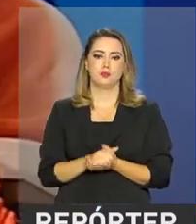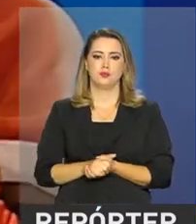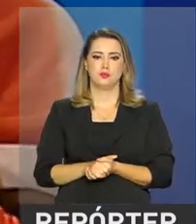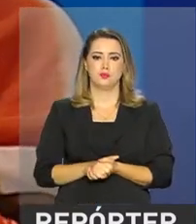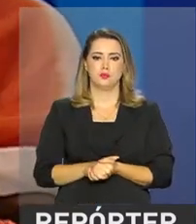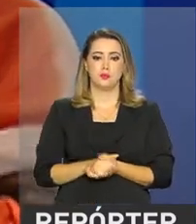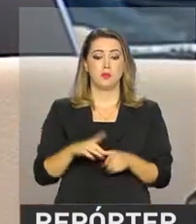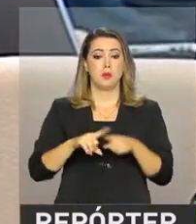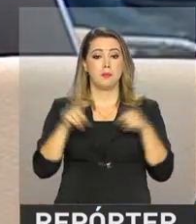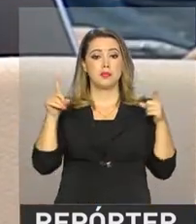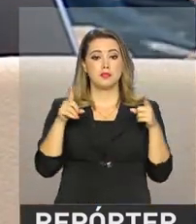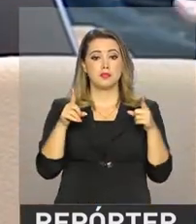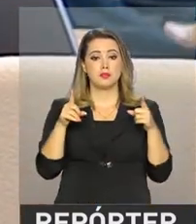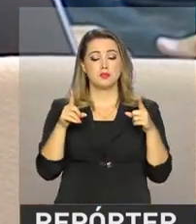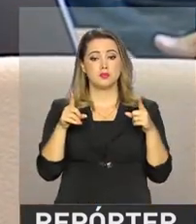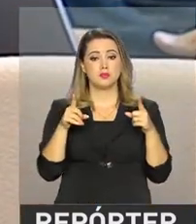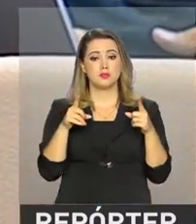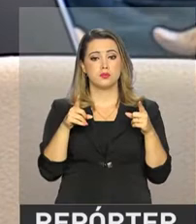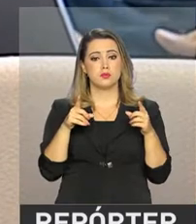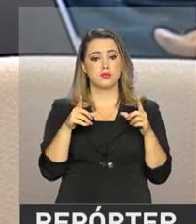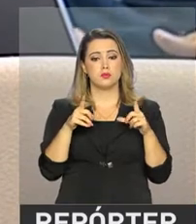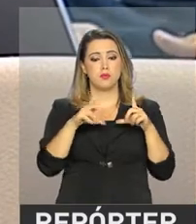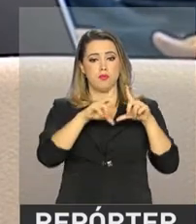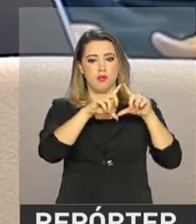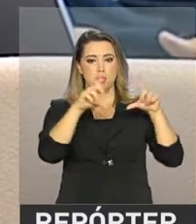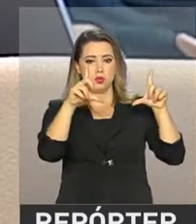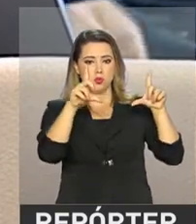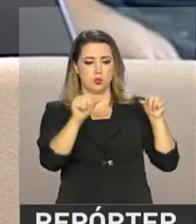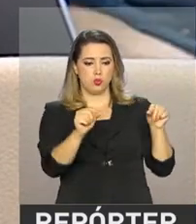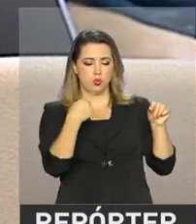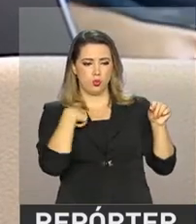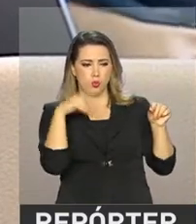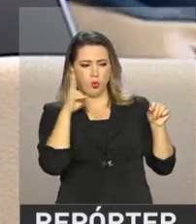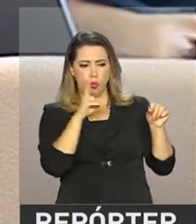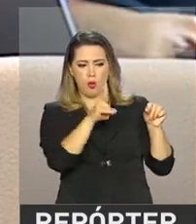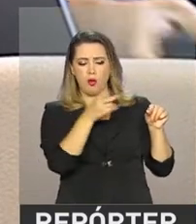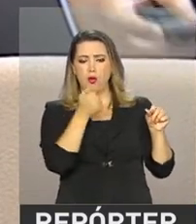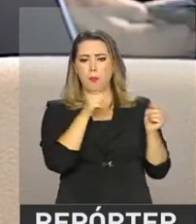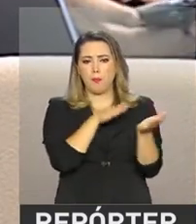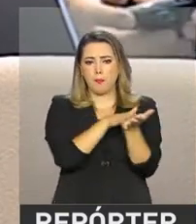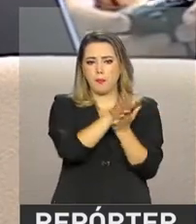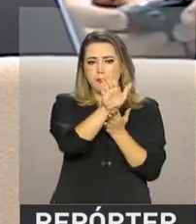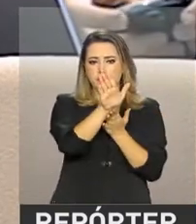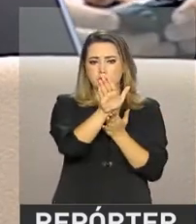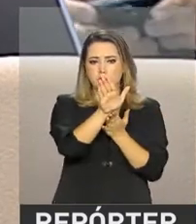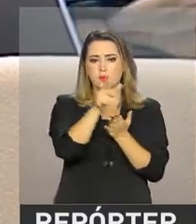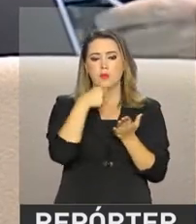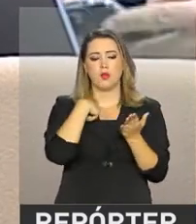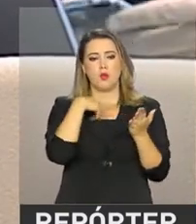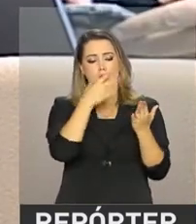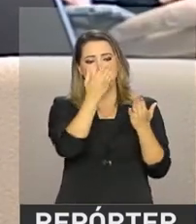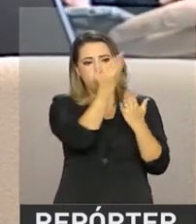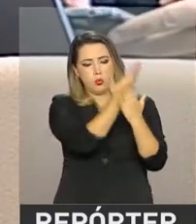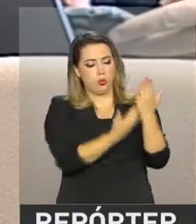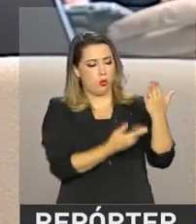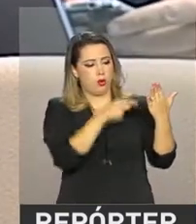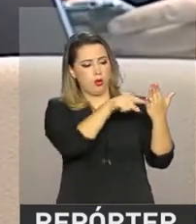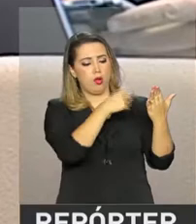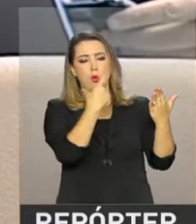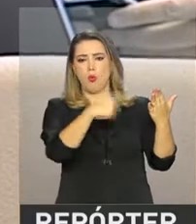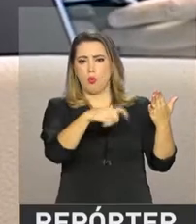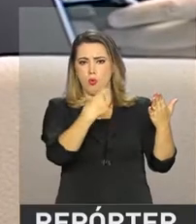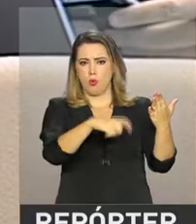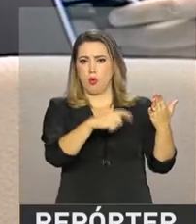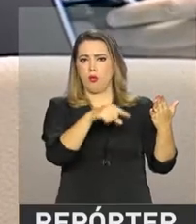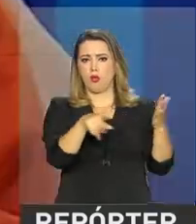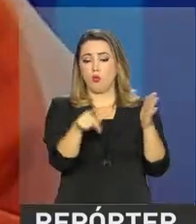falo do cartão de confirmação do aluno, que ele pode portar. Se não, trazer o horário no cartão de